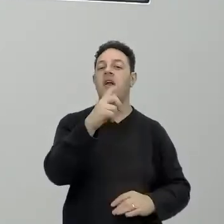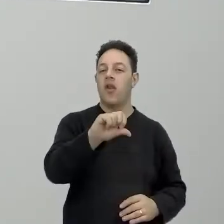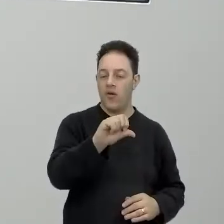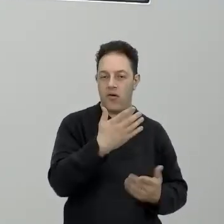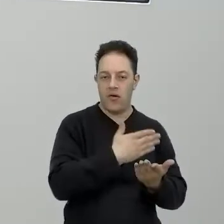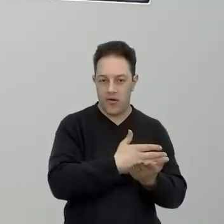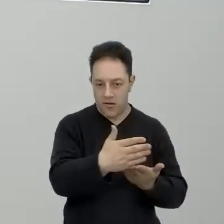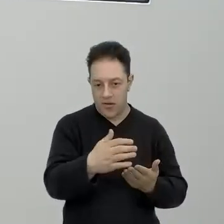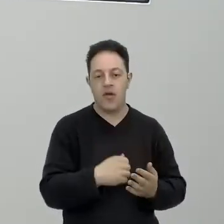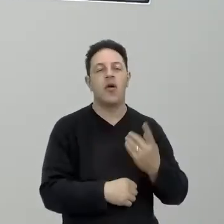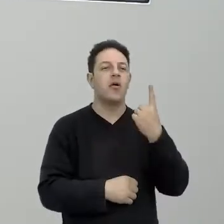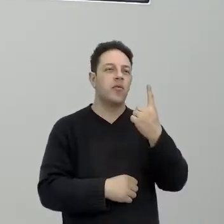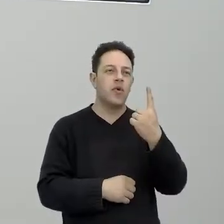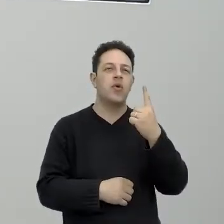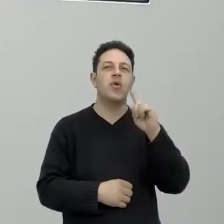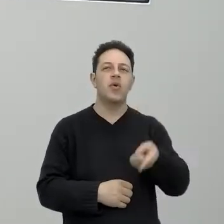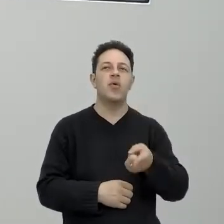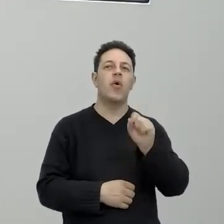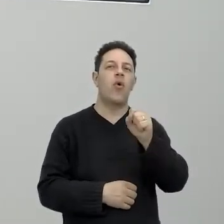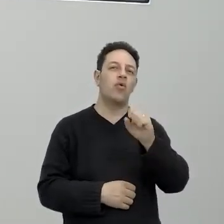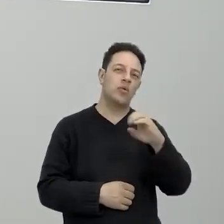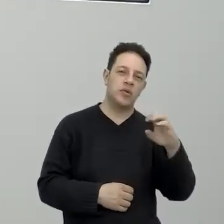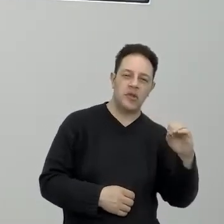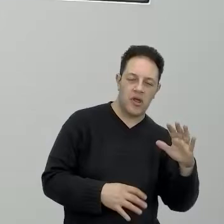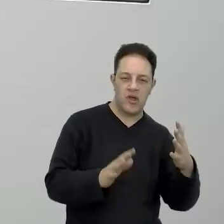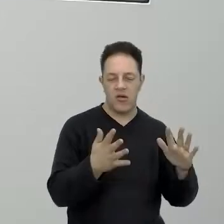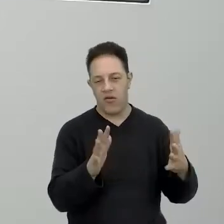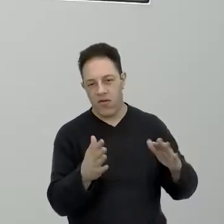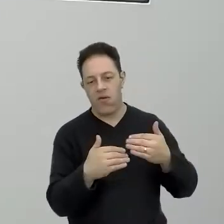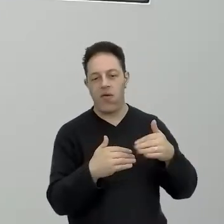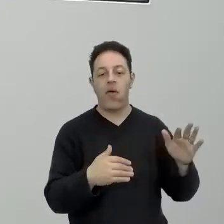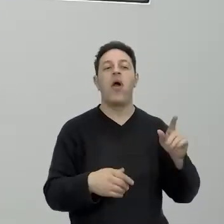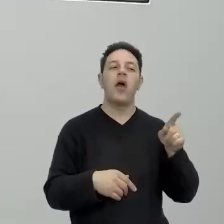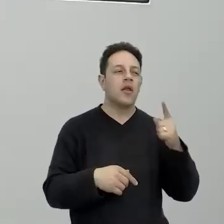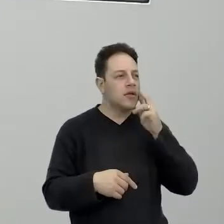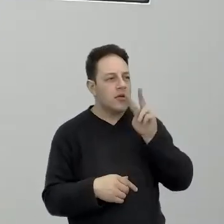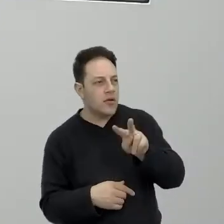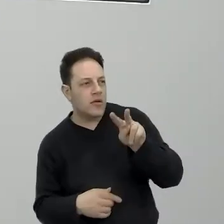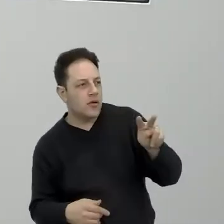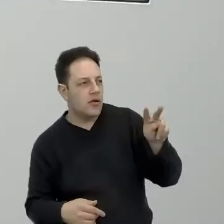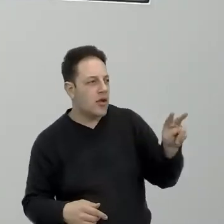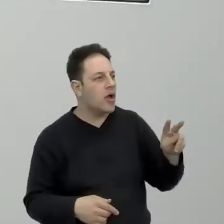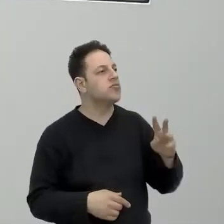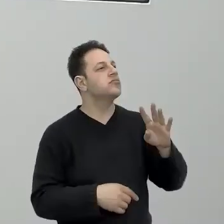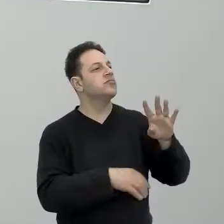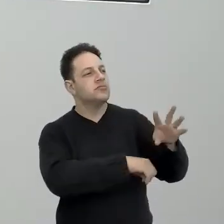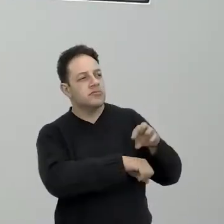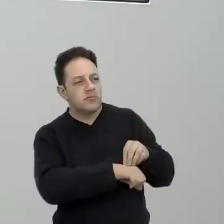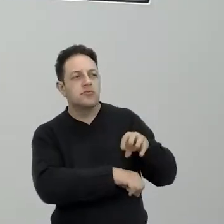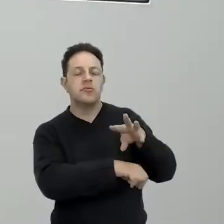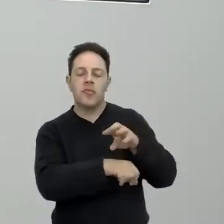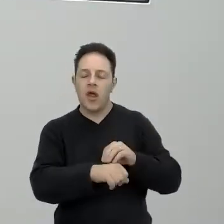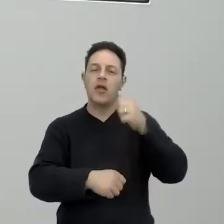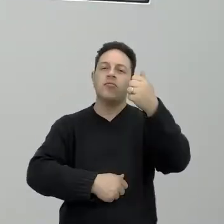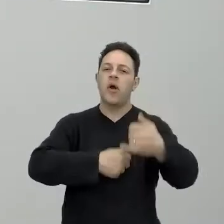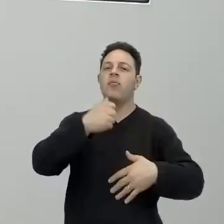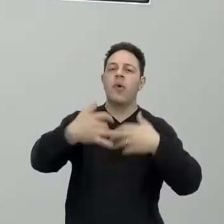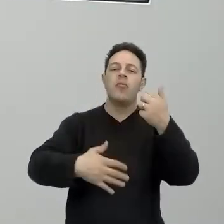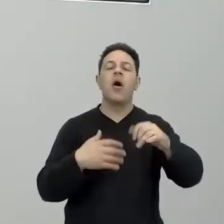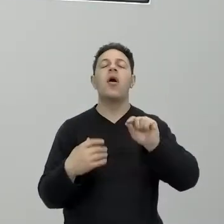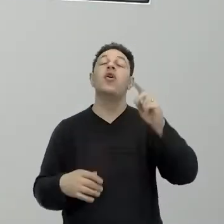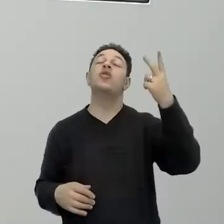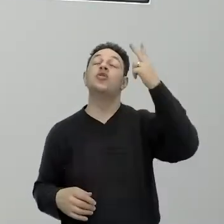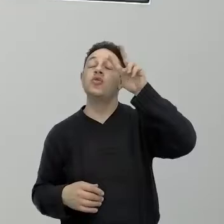né? 1800 e pouco, ele estava vendo a realidade, estava se inspirando e dizendo que a história ela se movia